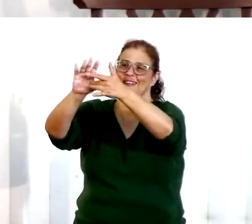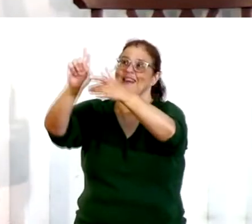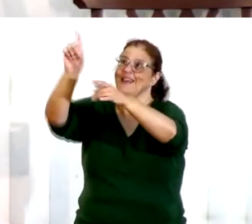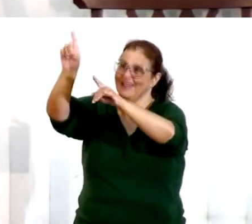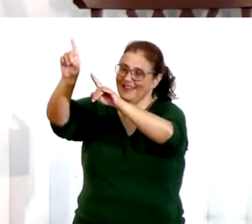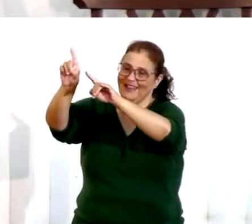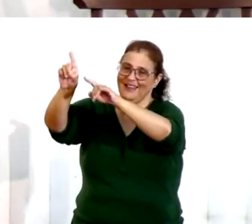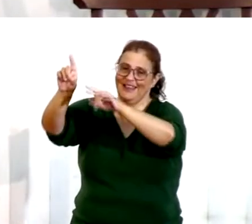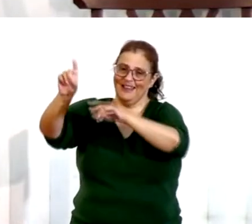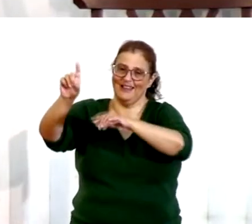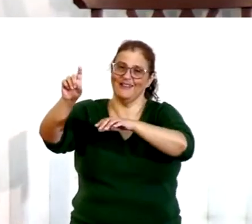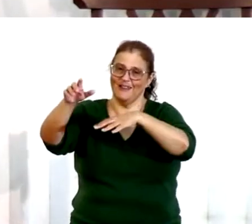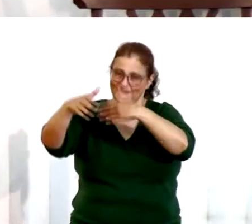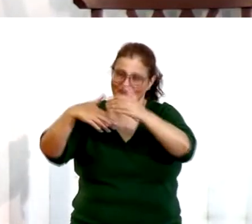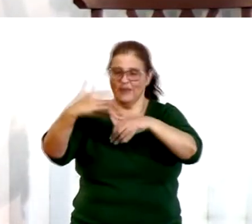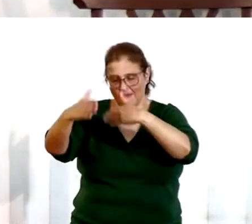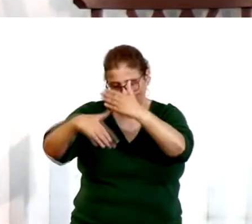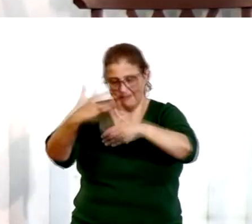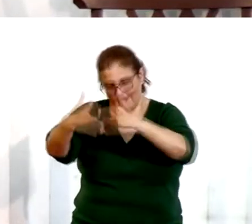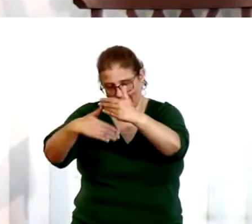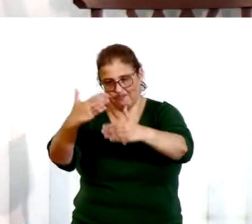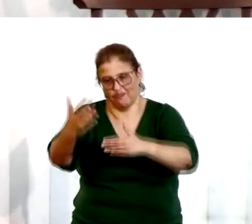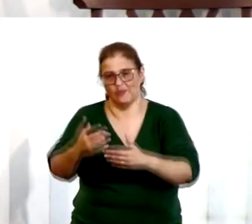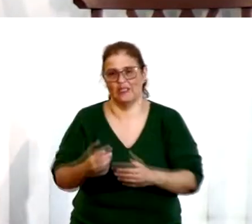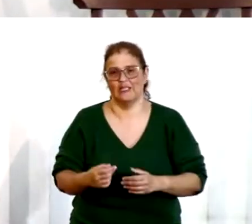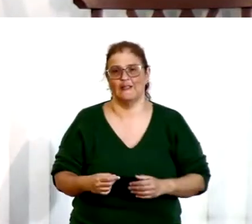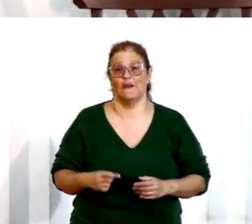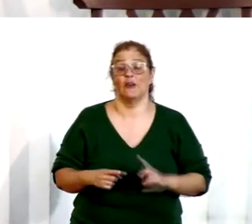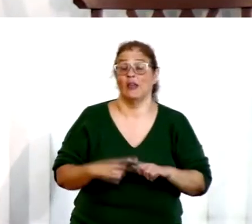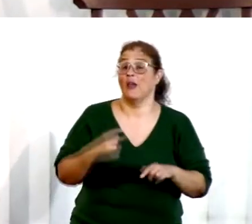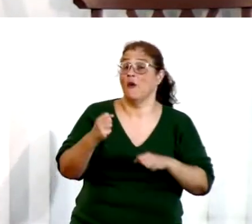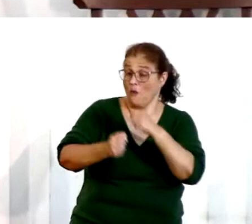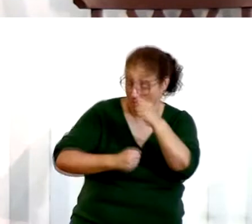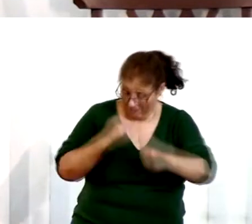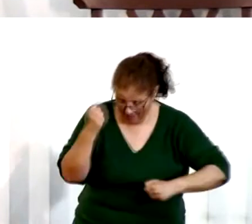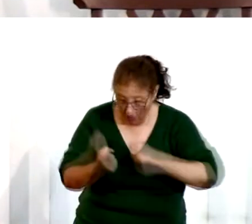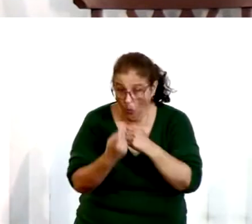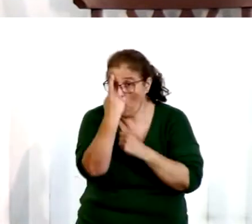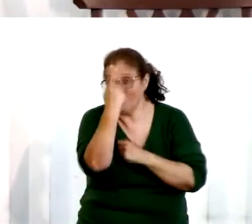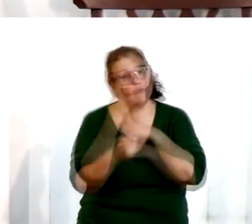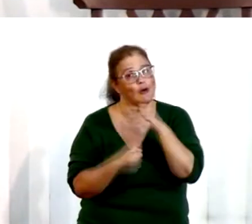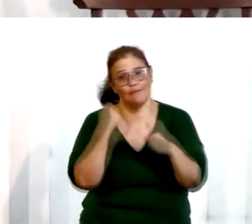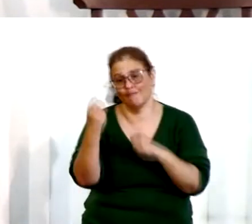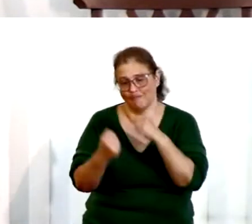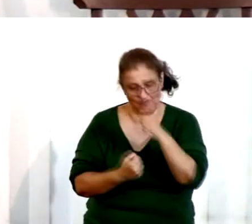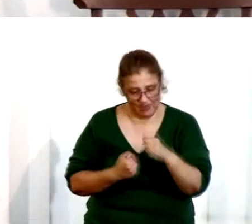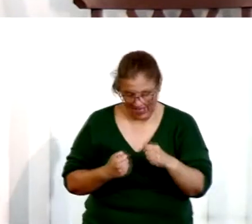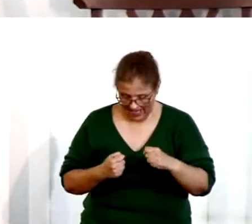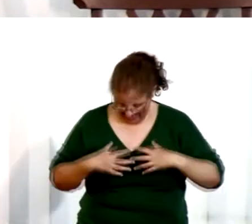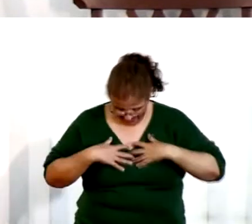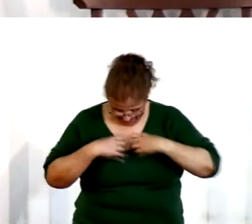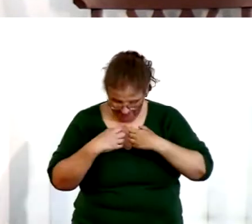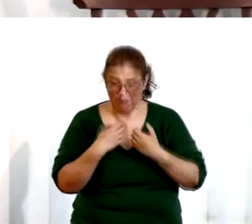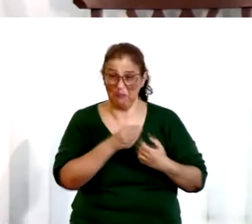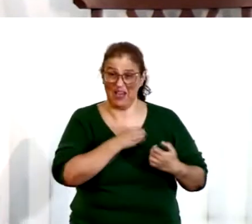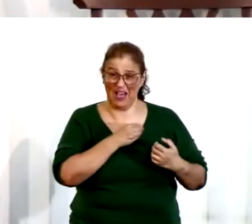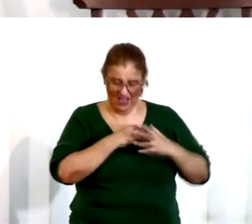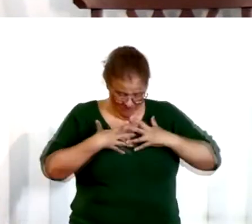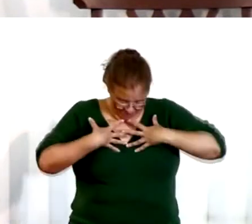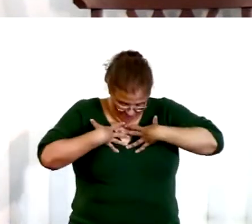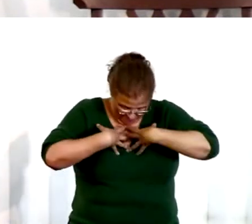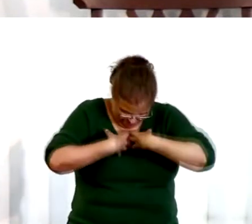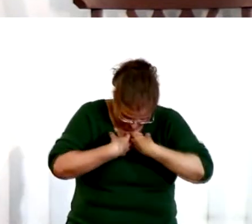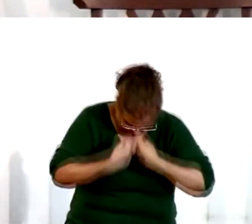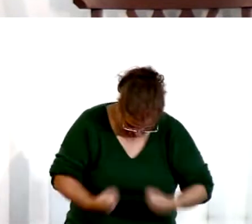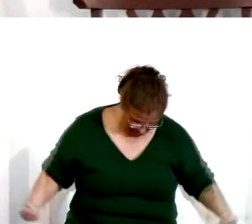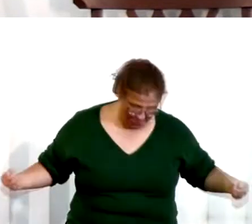bom, todo o texto vai falar que só tem um jeito de correr essa carreira, é se desvencilhando de alguma coisa que não